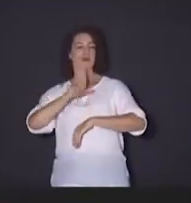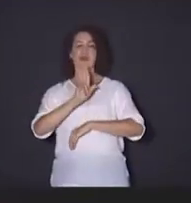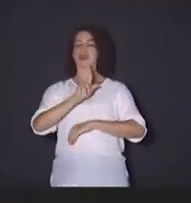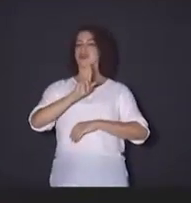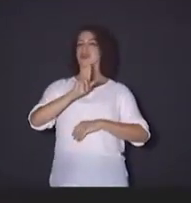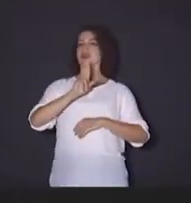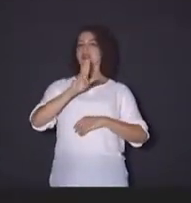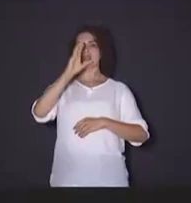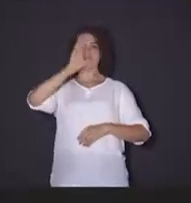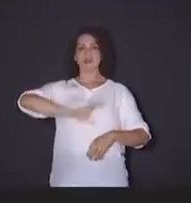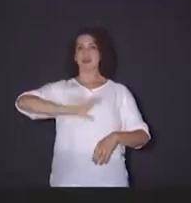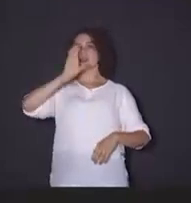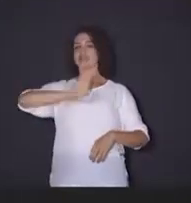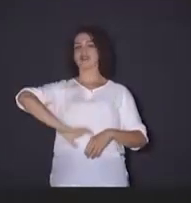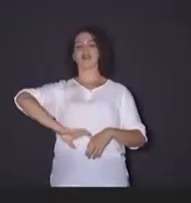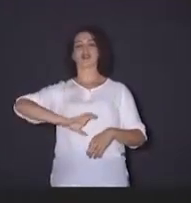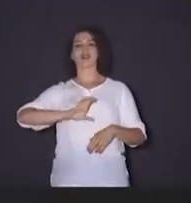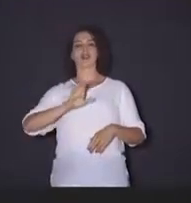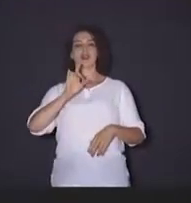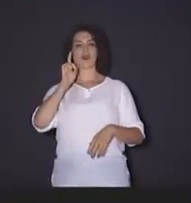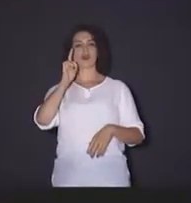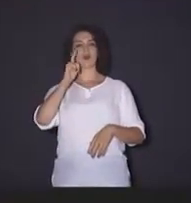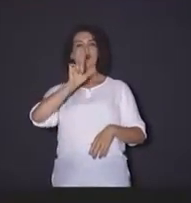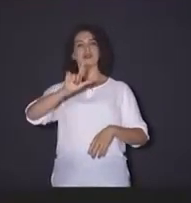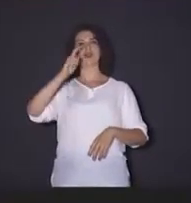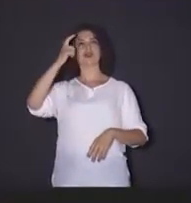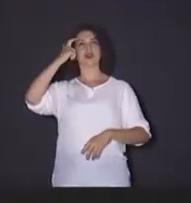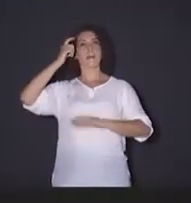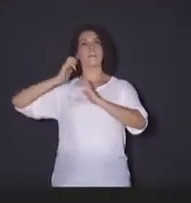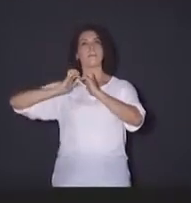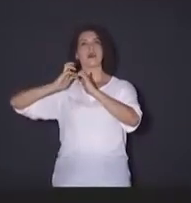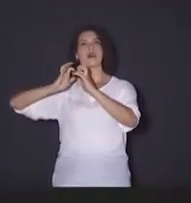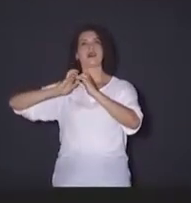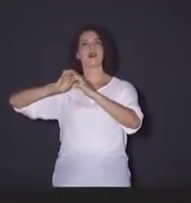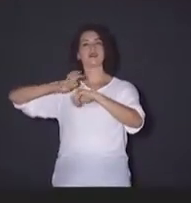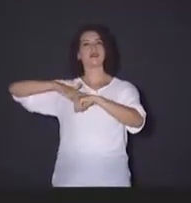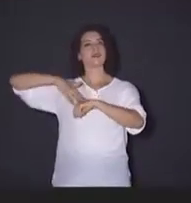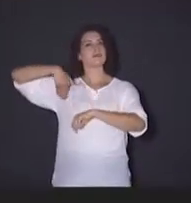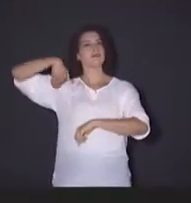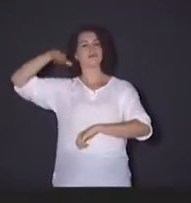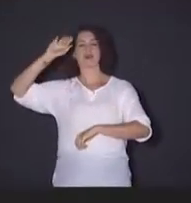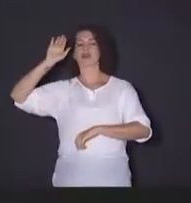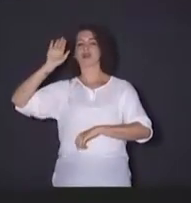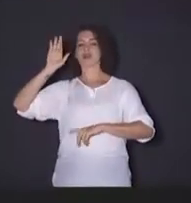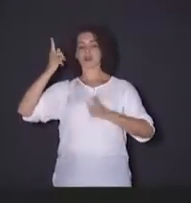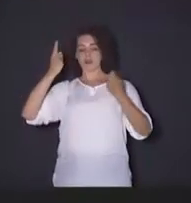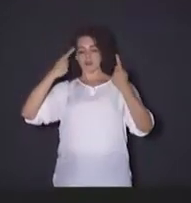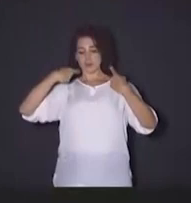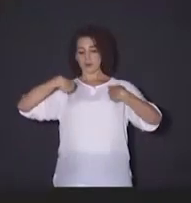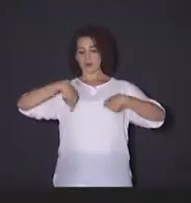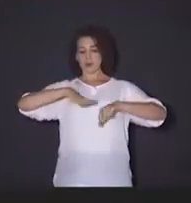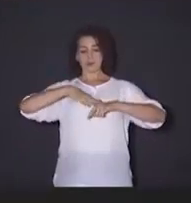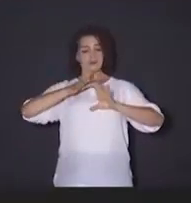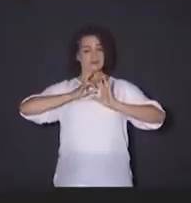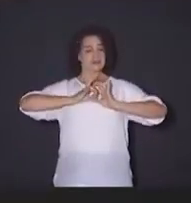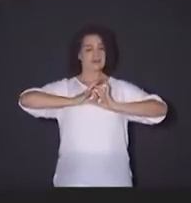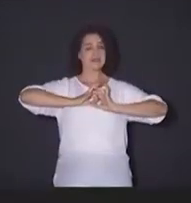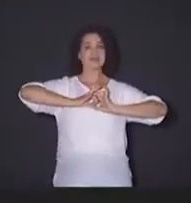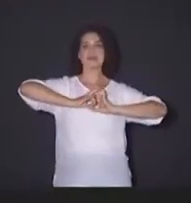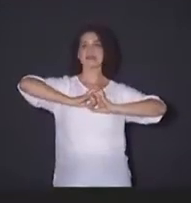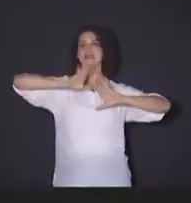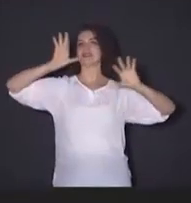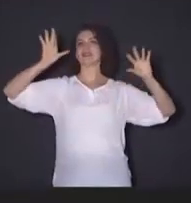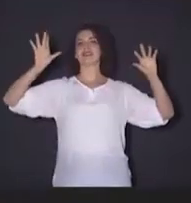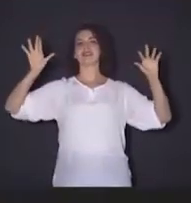com melhor possibilidade de pensar, de estar com o corpo mais livre, solto,